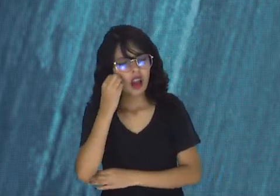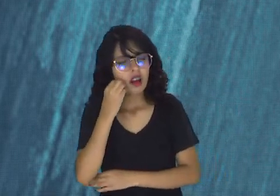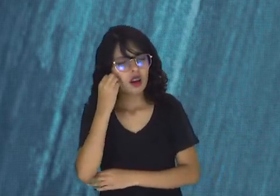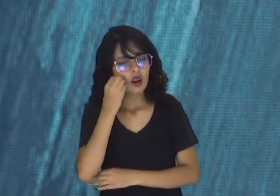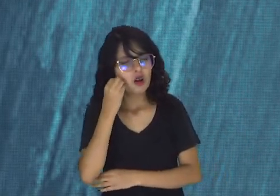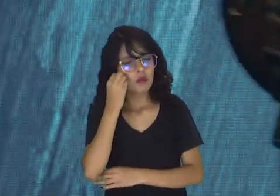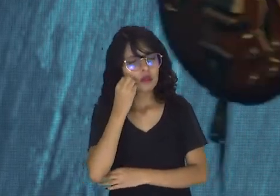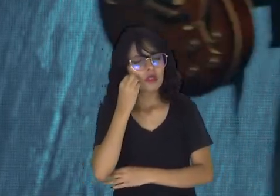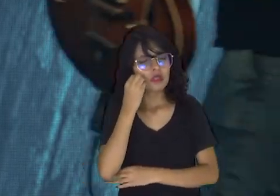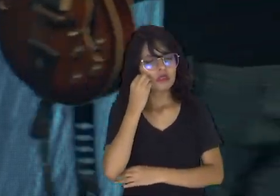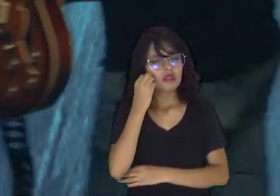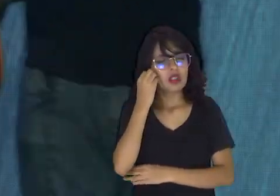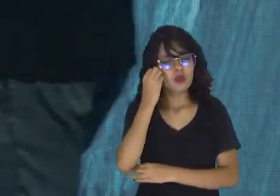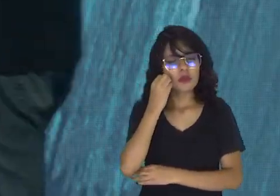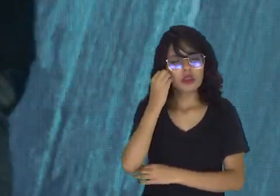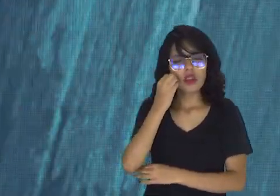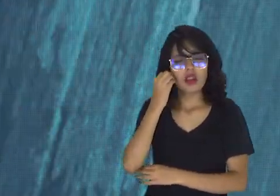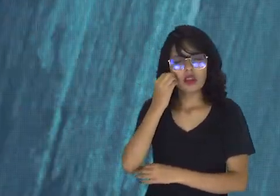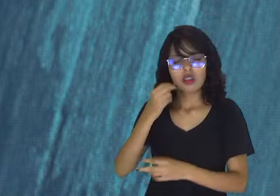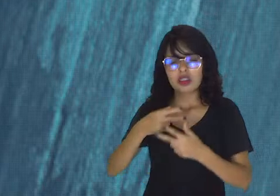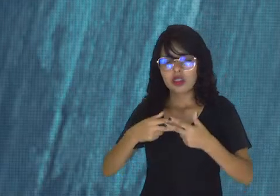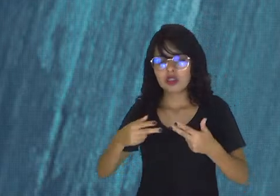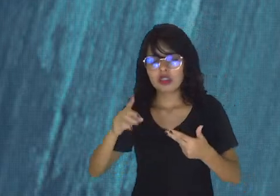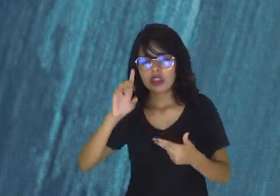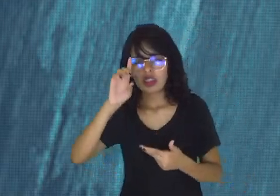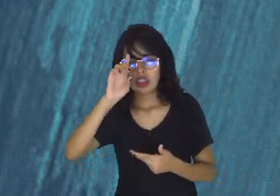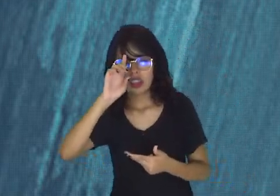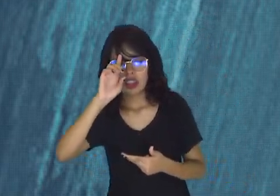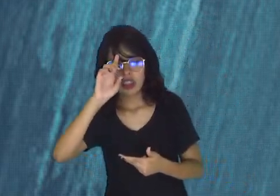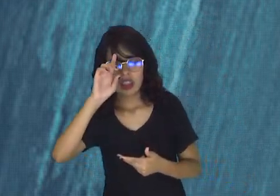Entre eles, a fé.